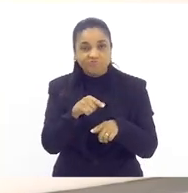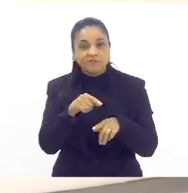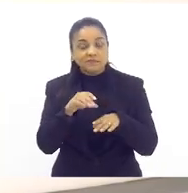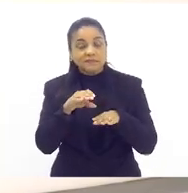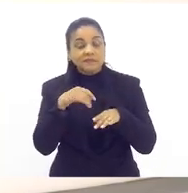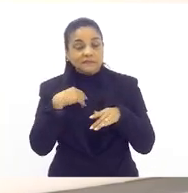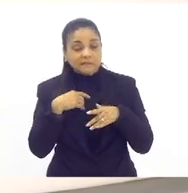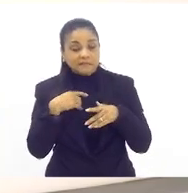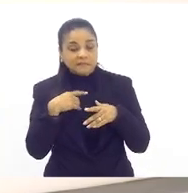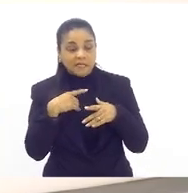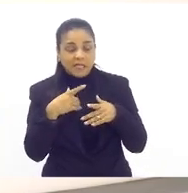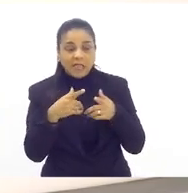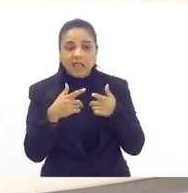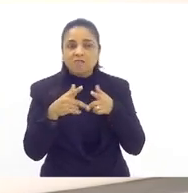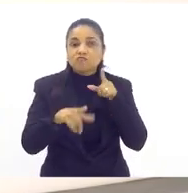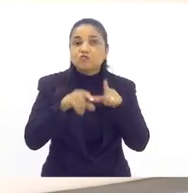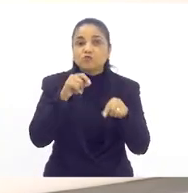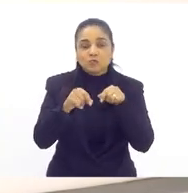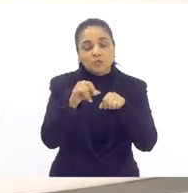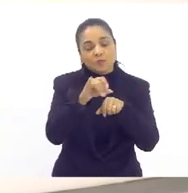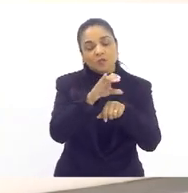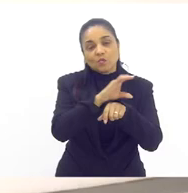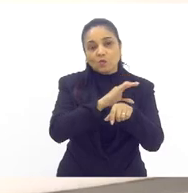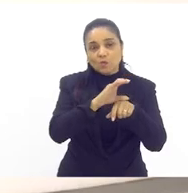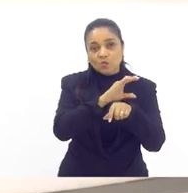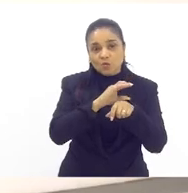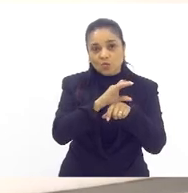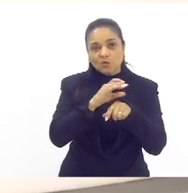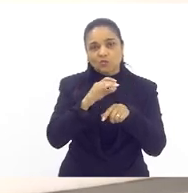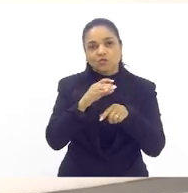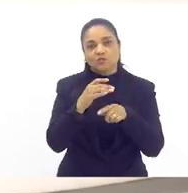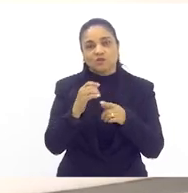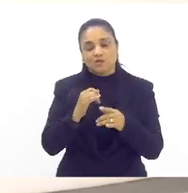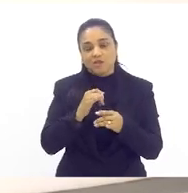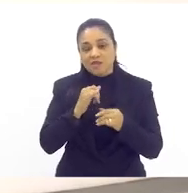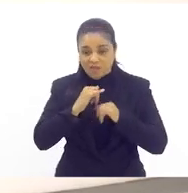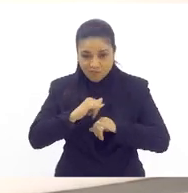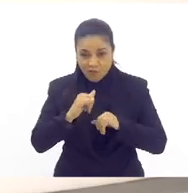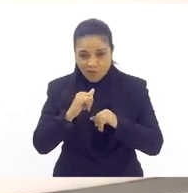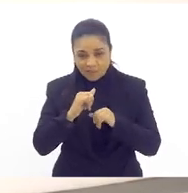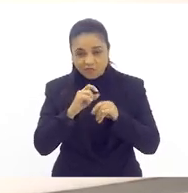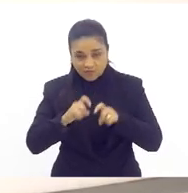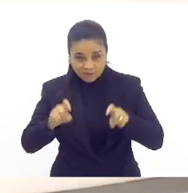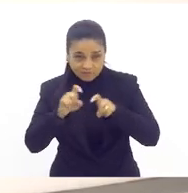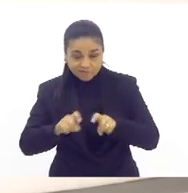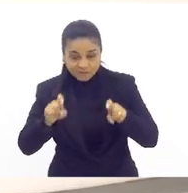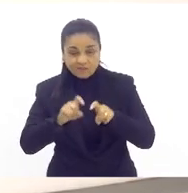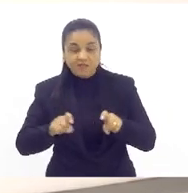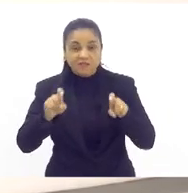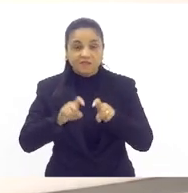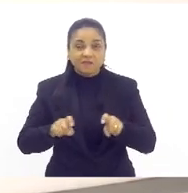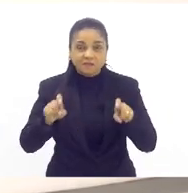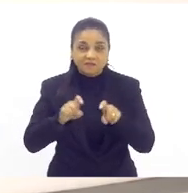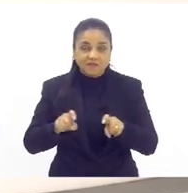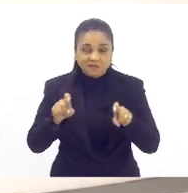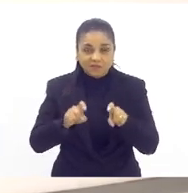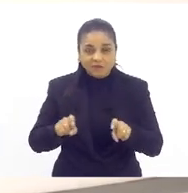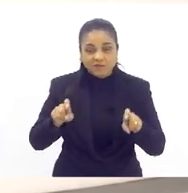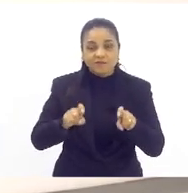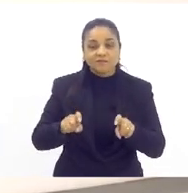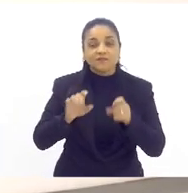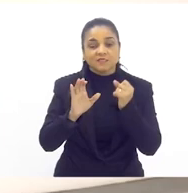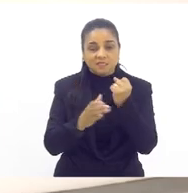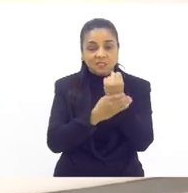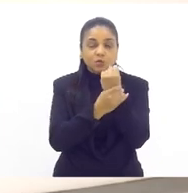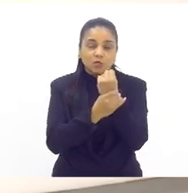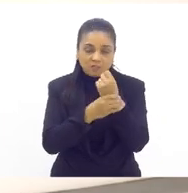cursos de informática e segurança do trabalho nós temos cincos cursos que estão lá há décadas os mesmos cursos precisamos